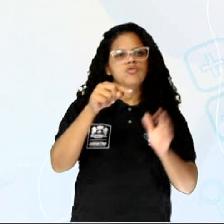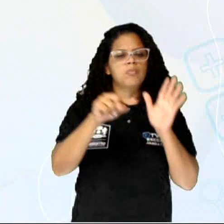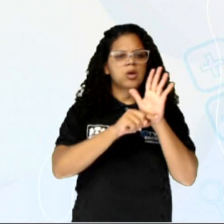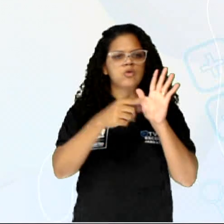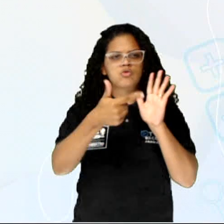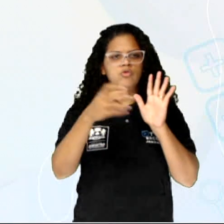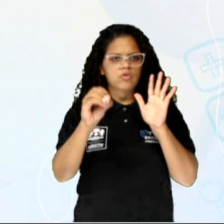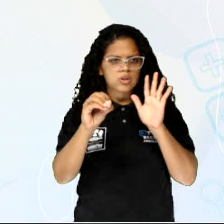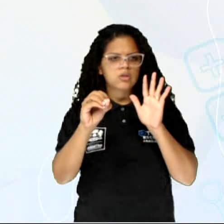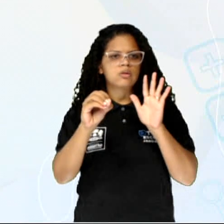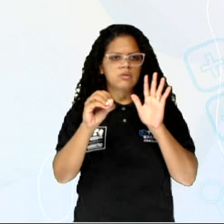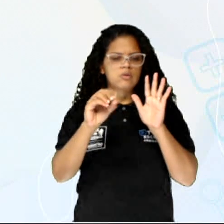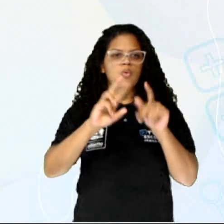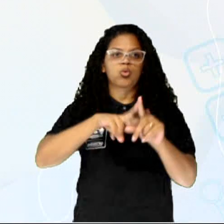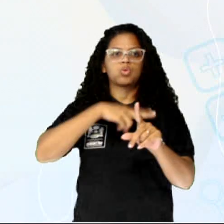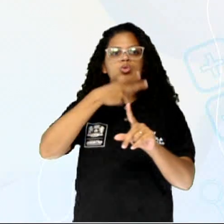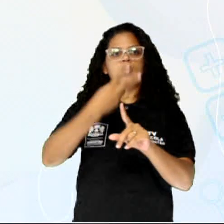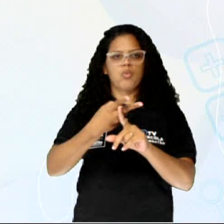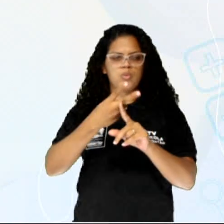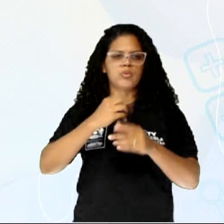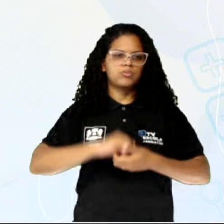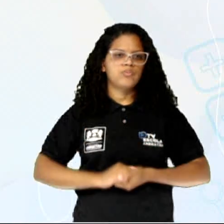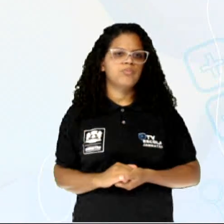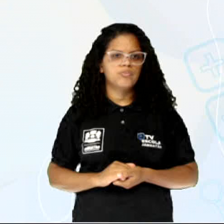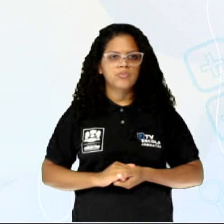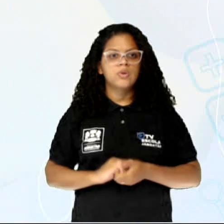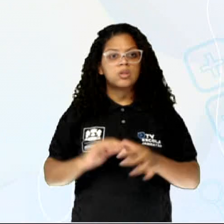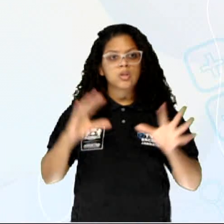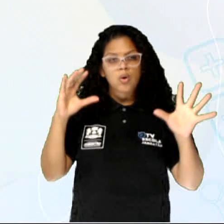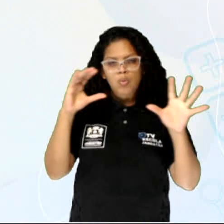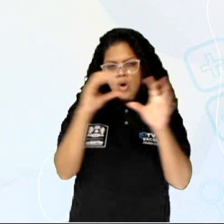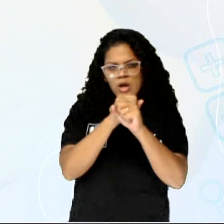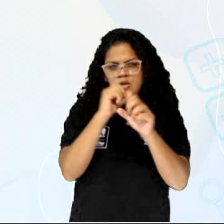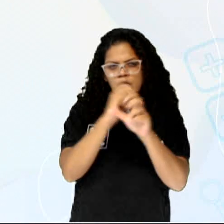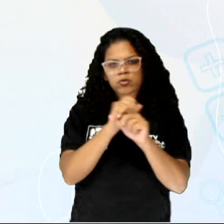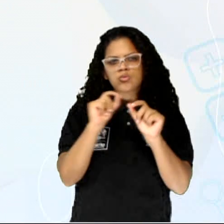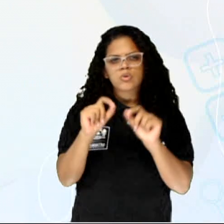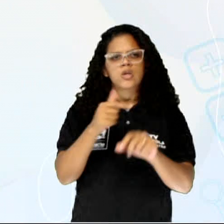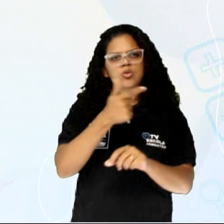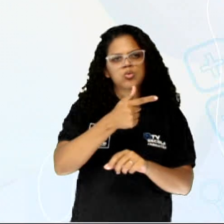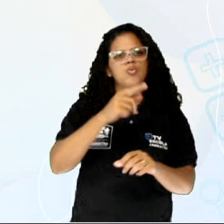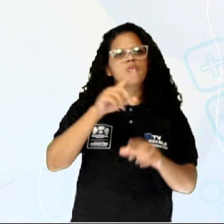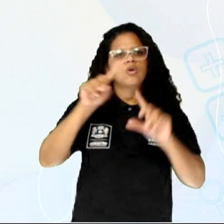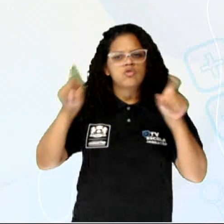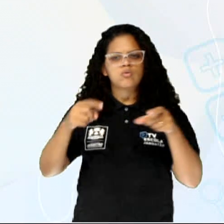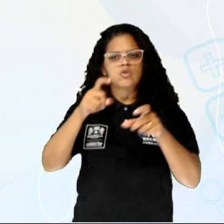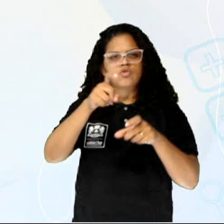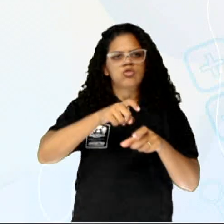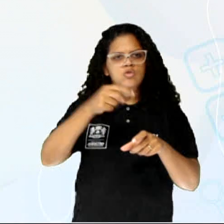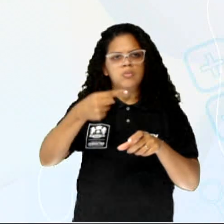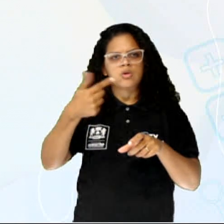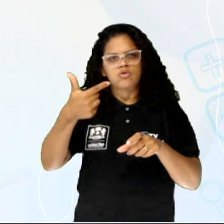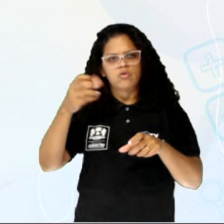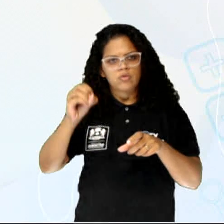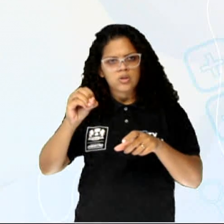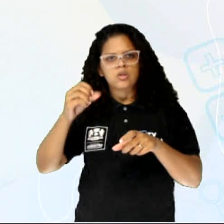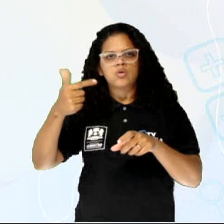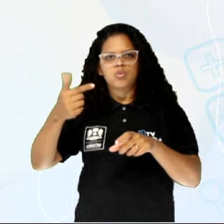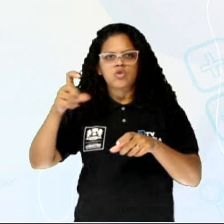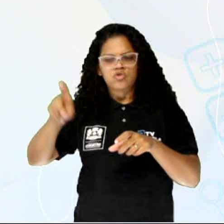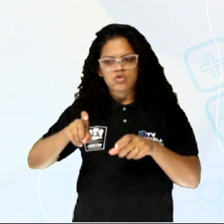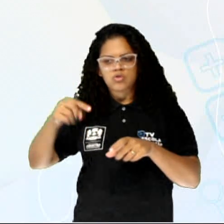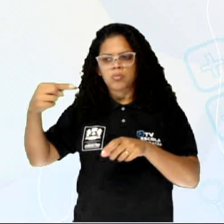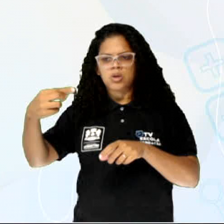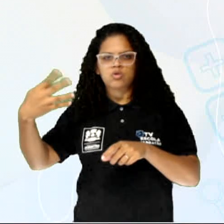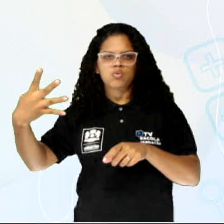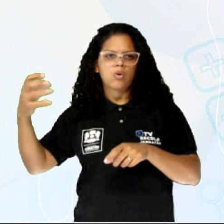O dobro de x menos 20. Resolvendo isso aqui, gente, é 2 vezes x dá 2x e 2 vezes menos 20 dá menos 40. Tá? Lembrando,